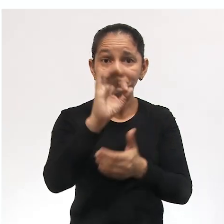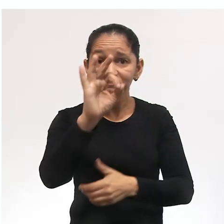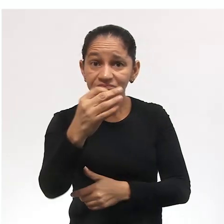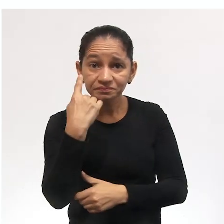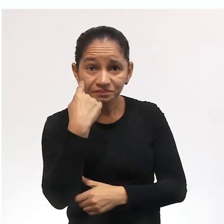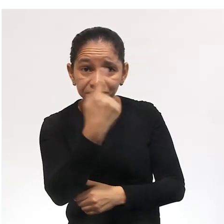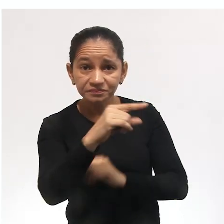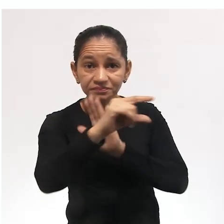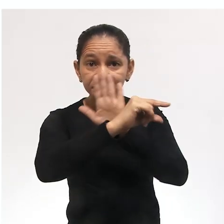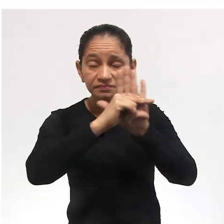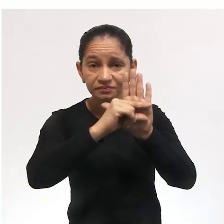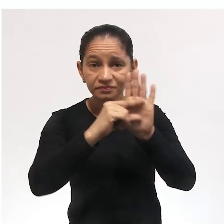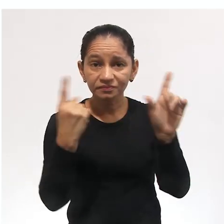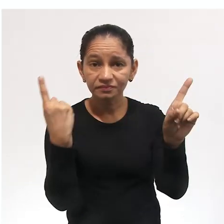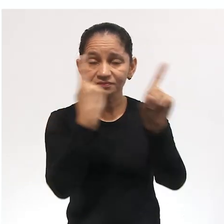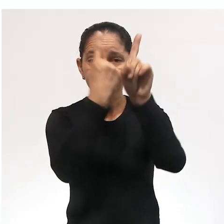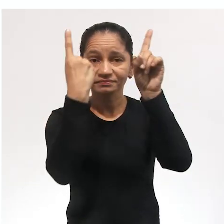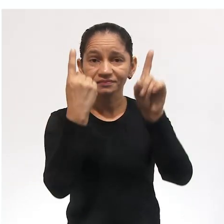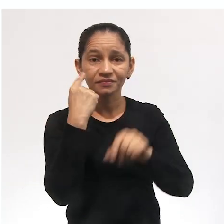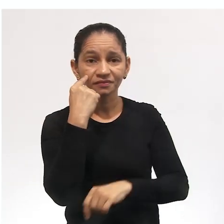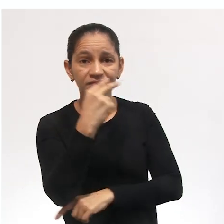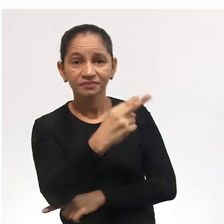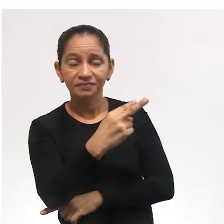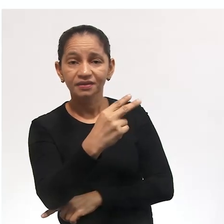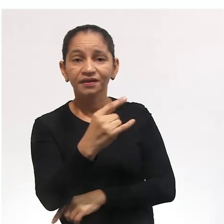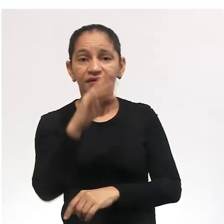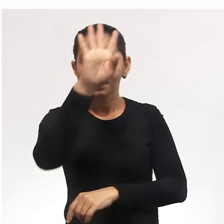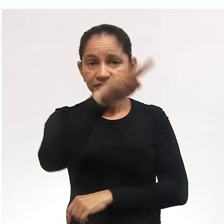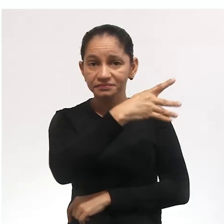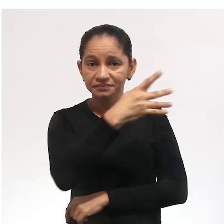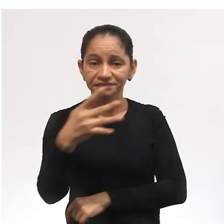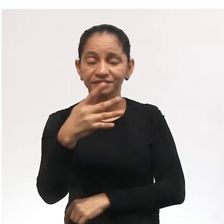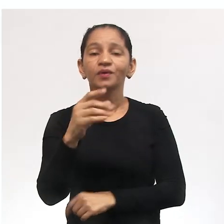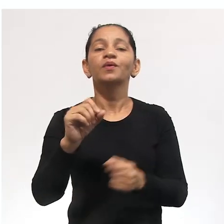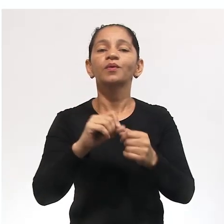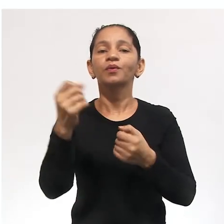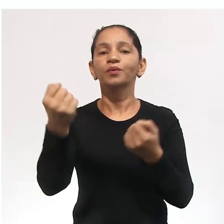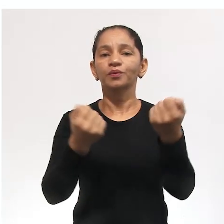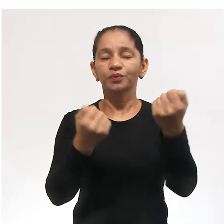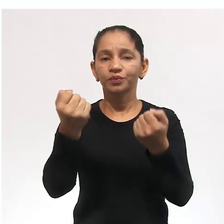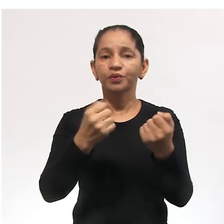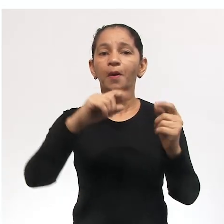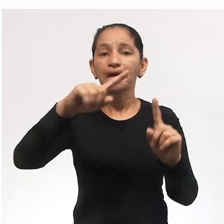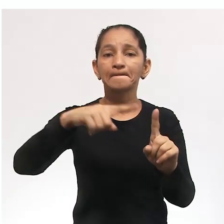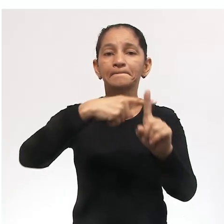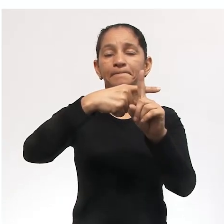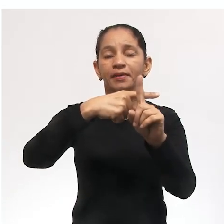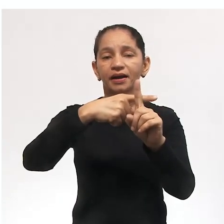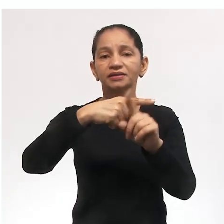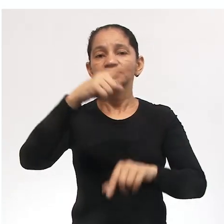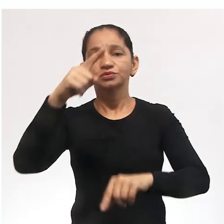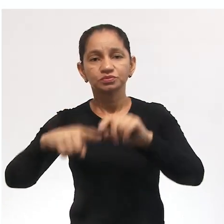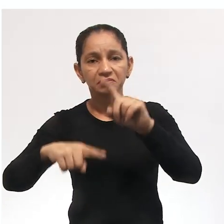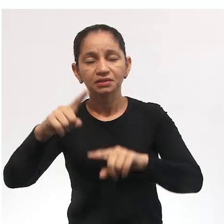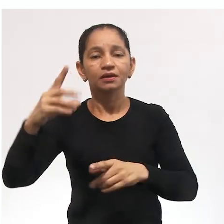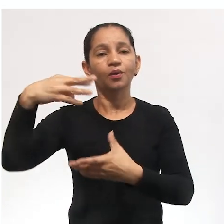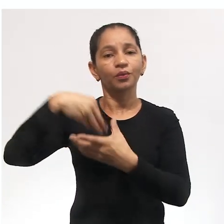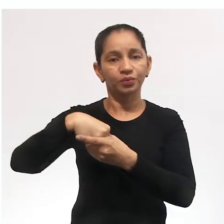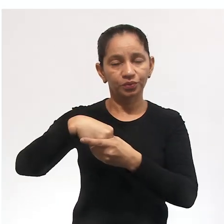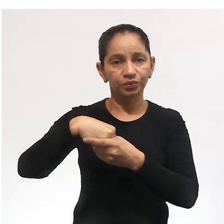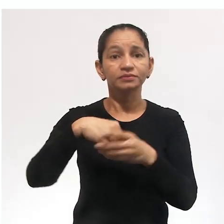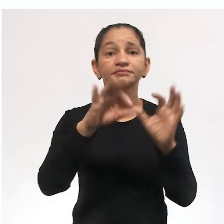ó, no imobilizado, no ativo não circulante, veículo mais o imóvel. O valor de quanto?